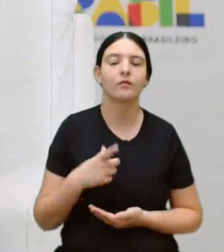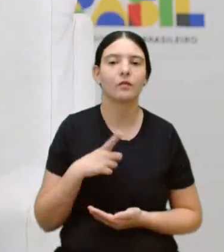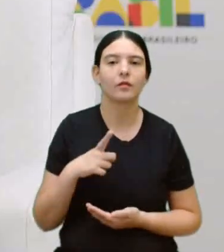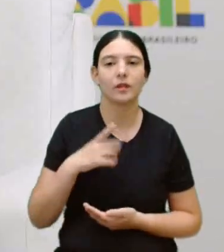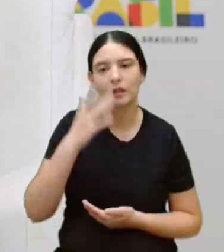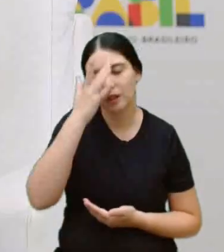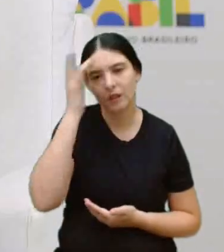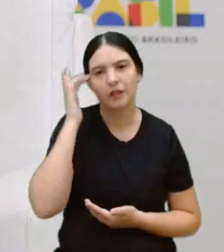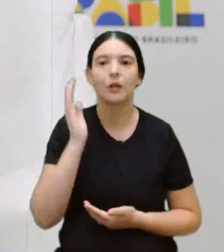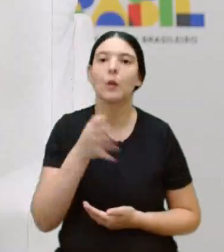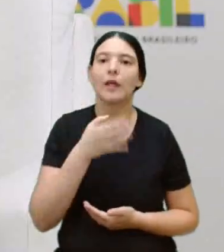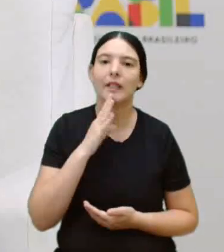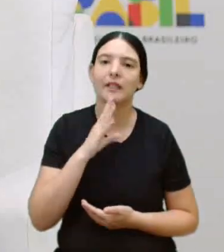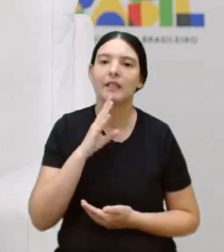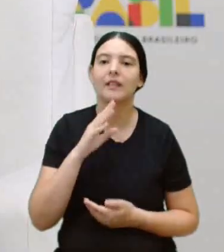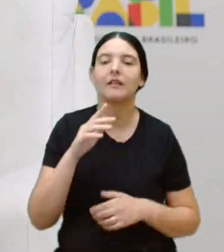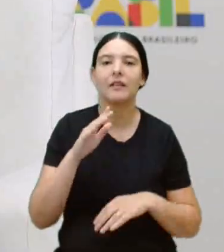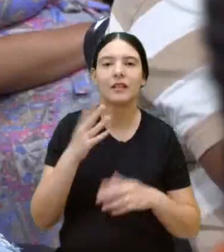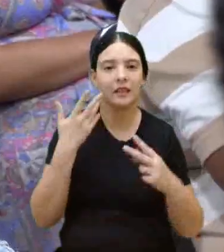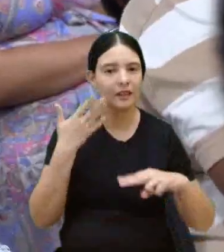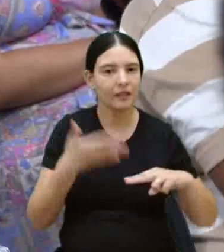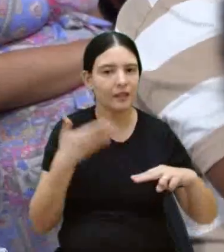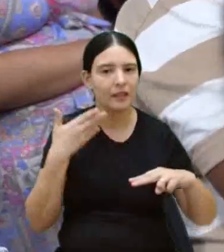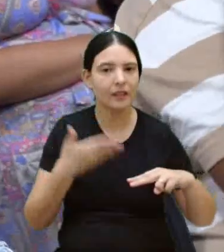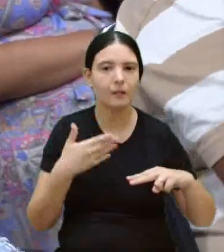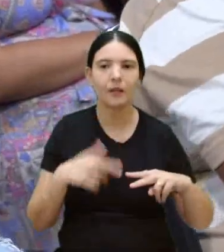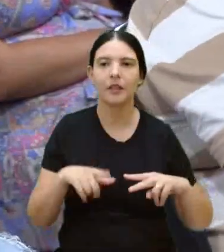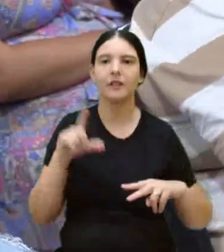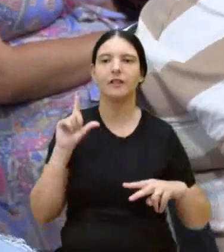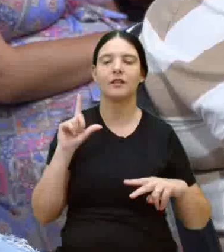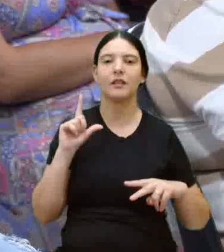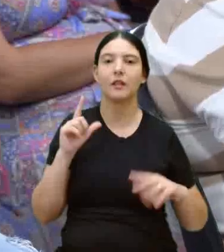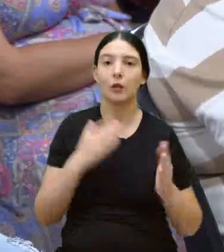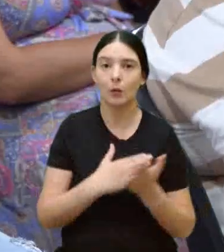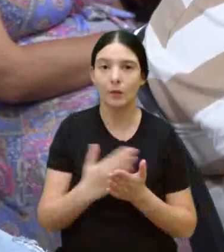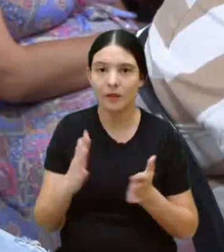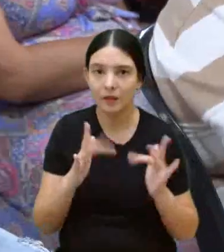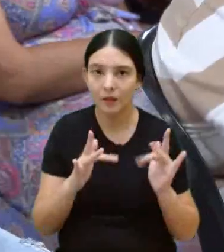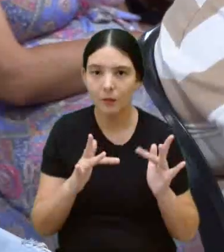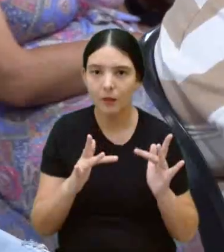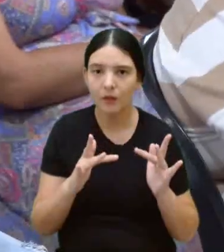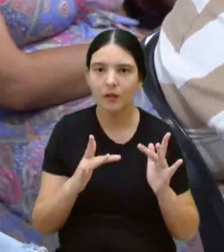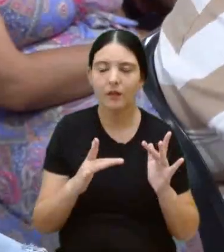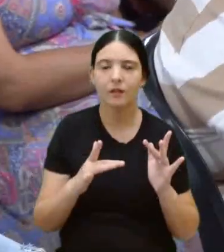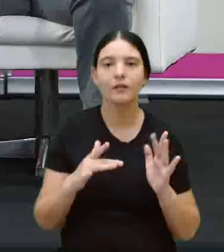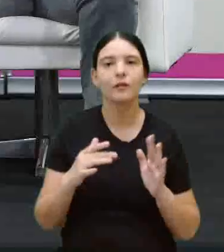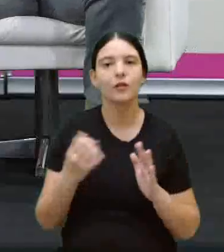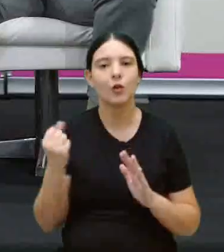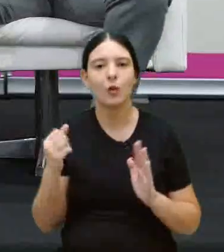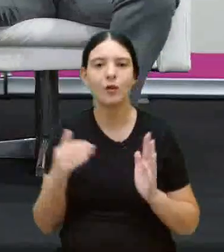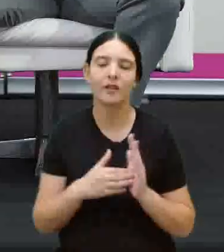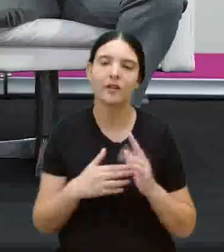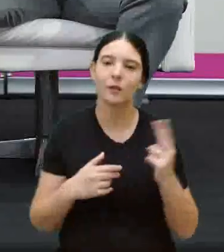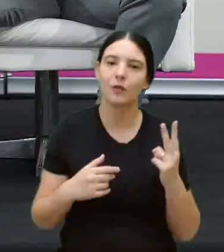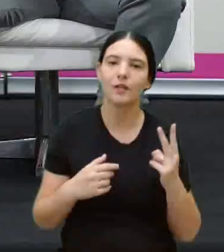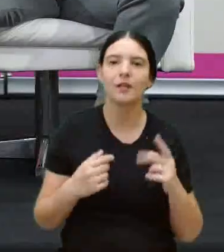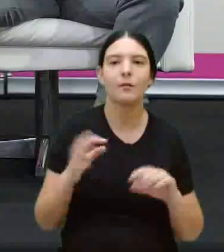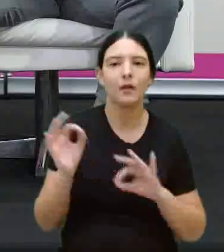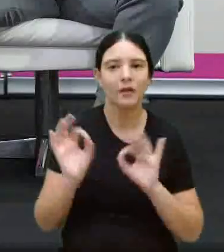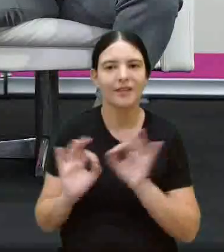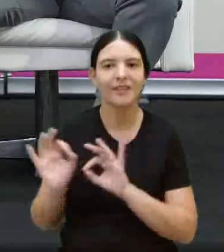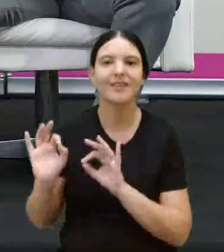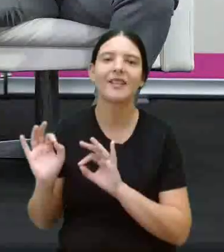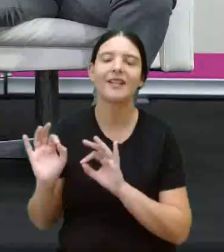conheço que ela faz terapia de casal preventiva. Começou a namorar 8 a 12 sessões para poder organizar o relacionamento. É real. Não estou